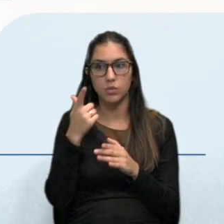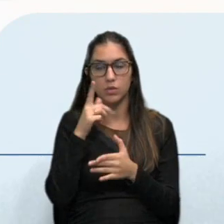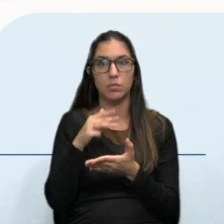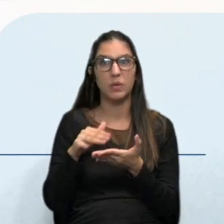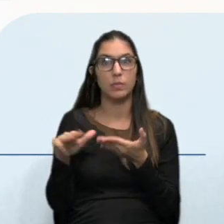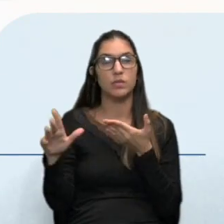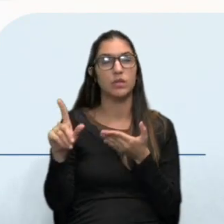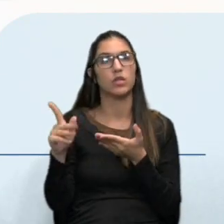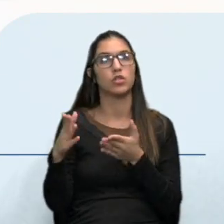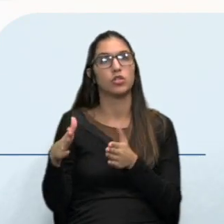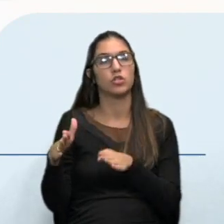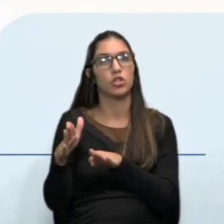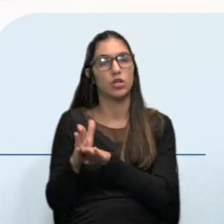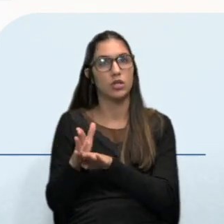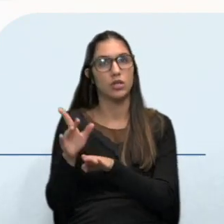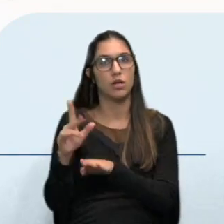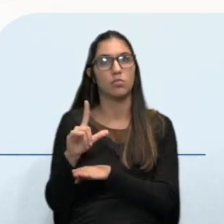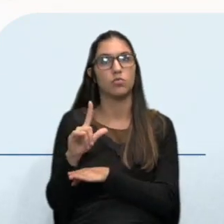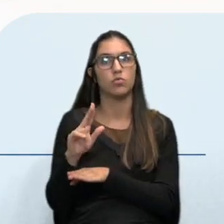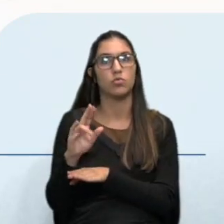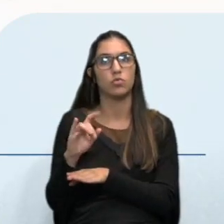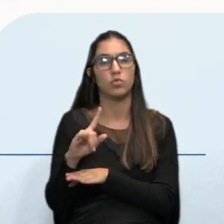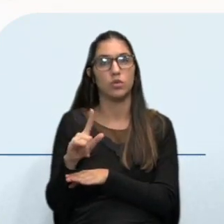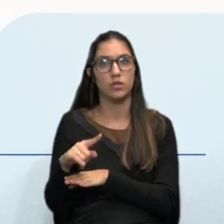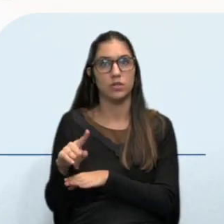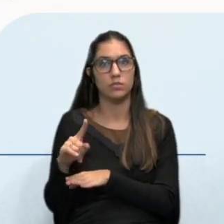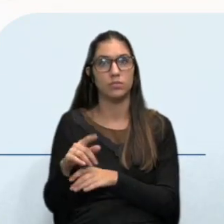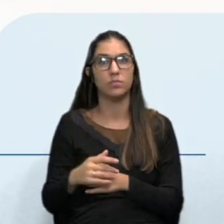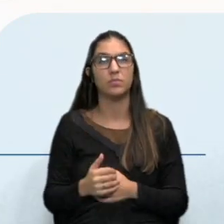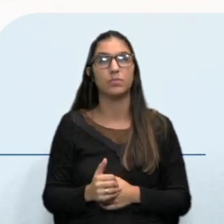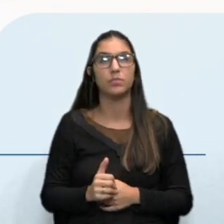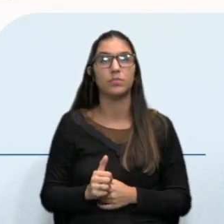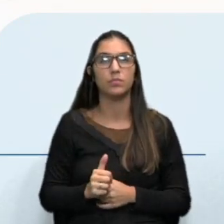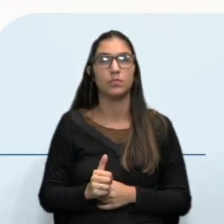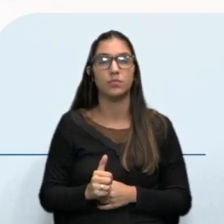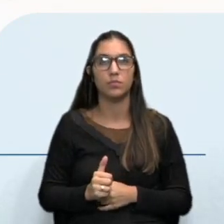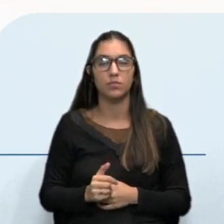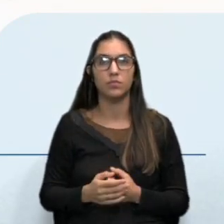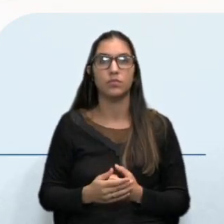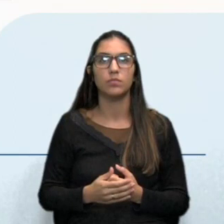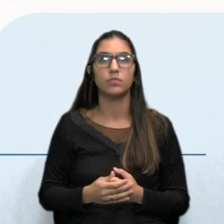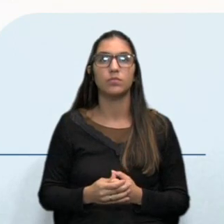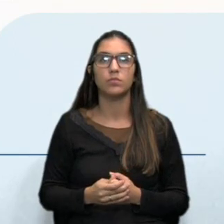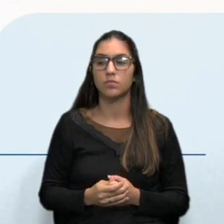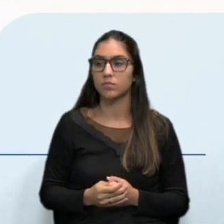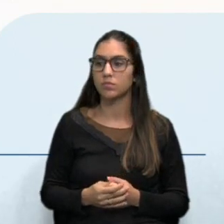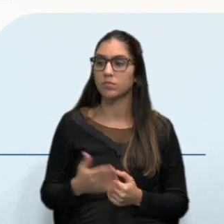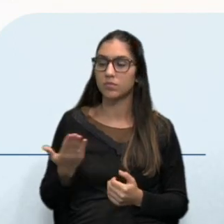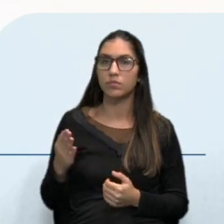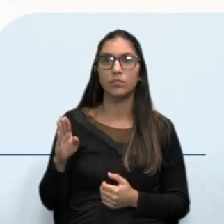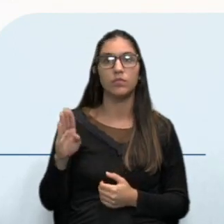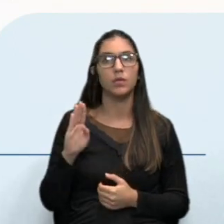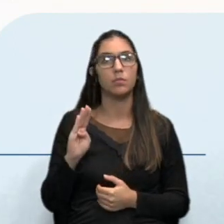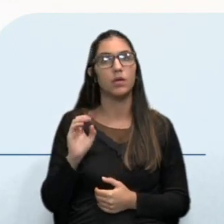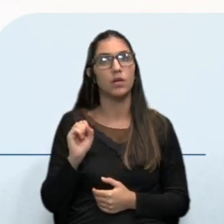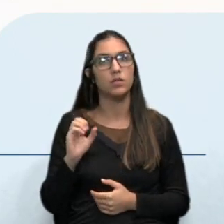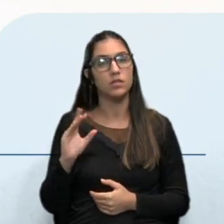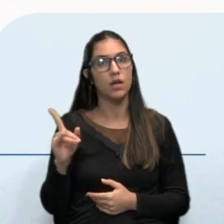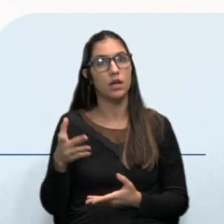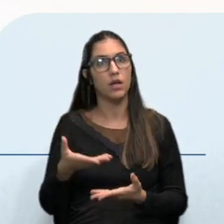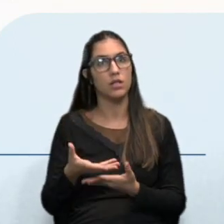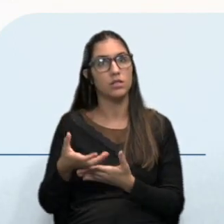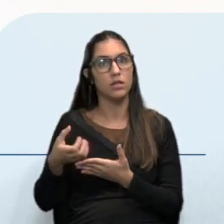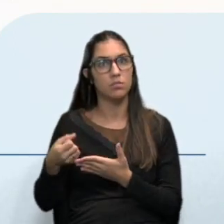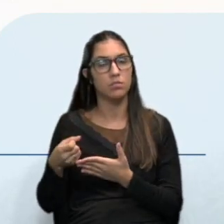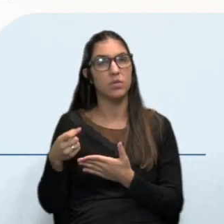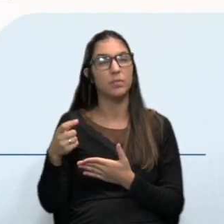que a mensagem chegue para o Luiz, que vai ser o receptor, então. Então, essa BSC, que recebeu a